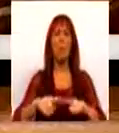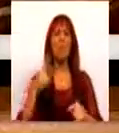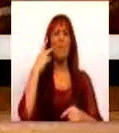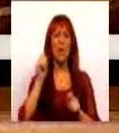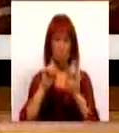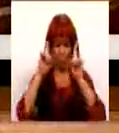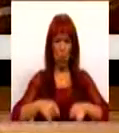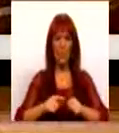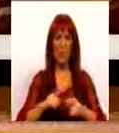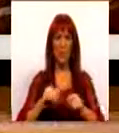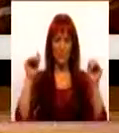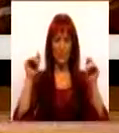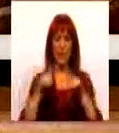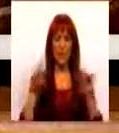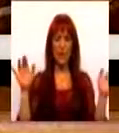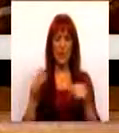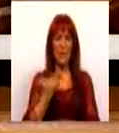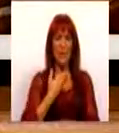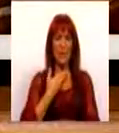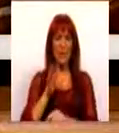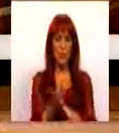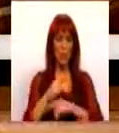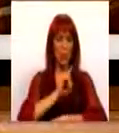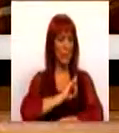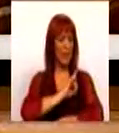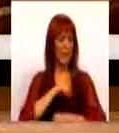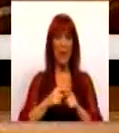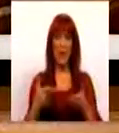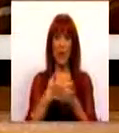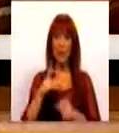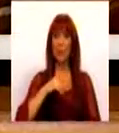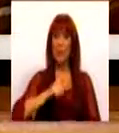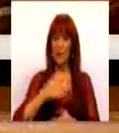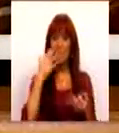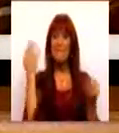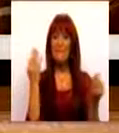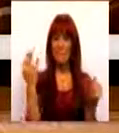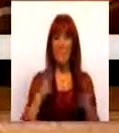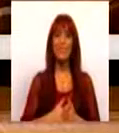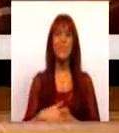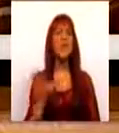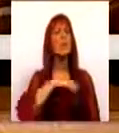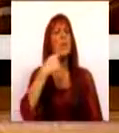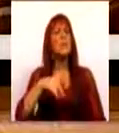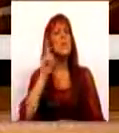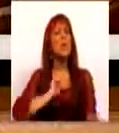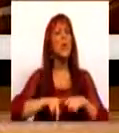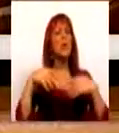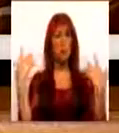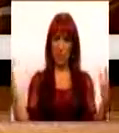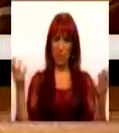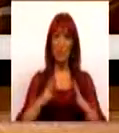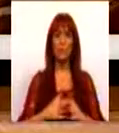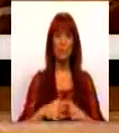já o início da redução do endividamento do setor privado na economia portuguesa. Senhor Presidente, senhoras e senhores